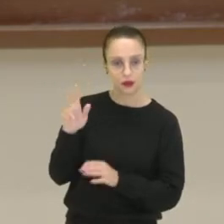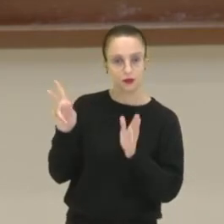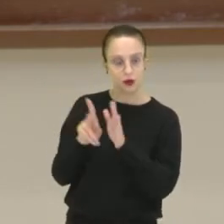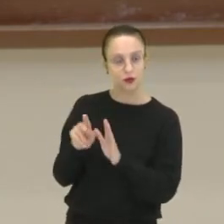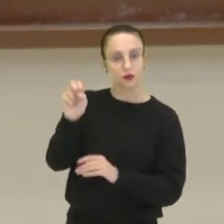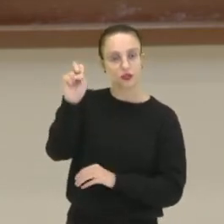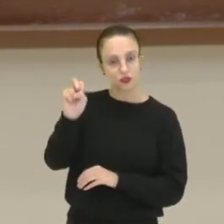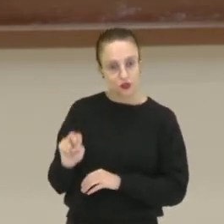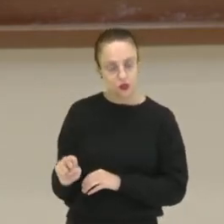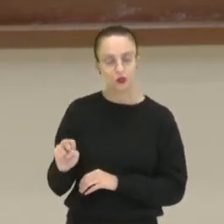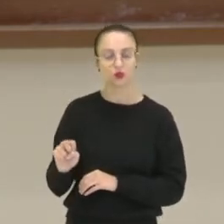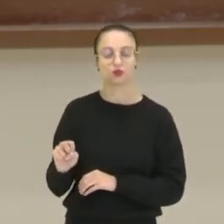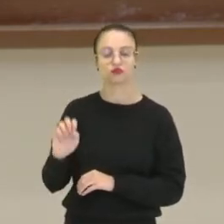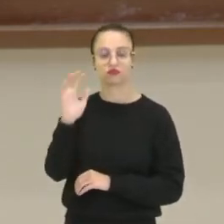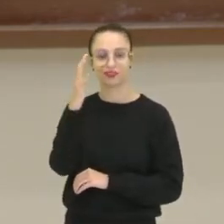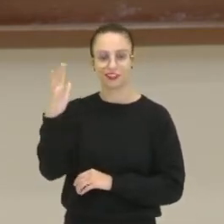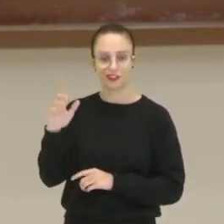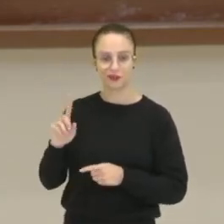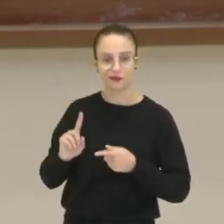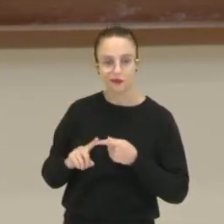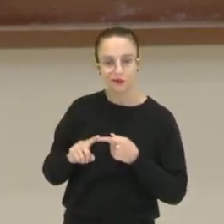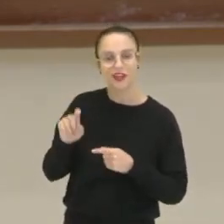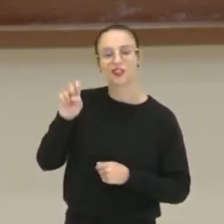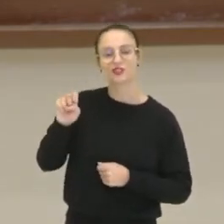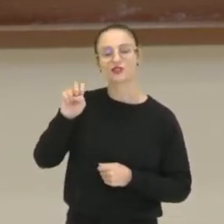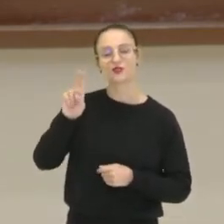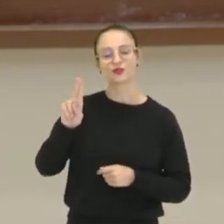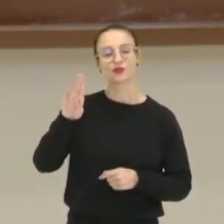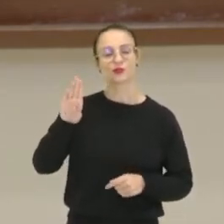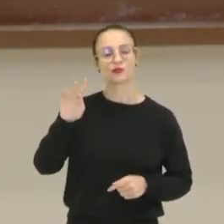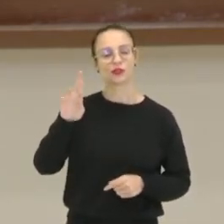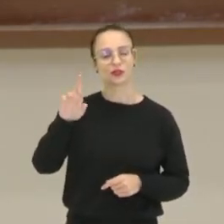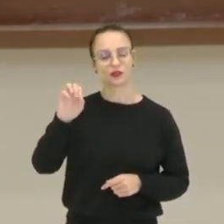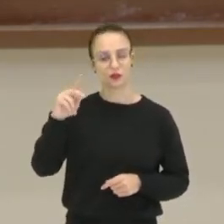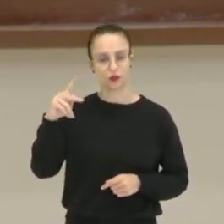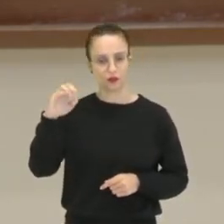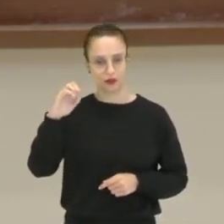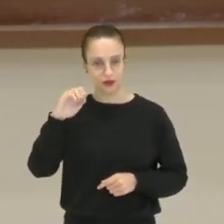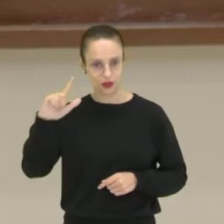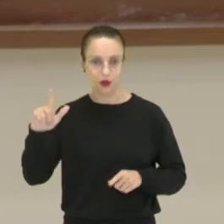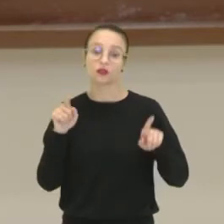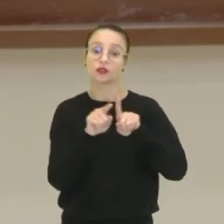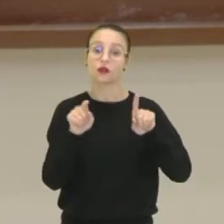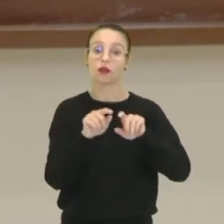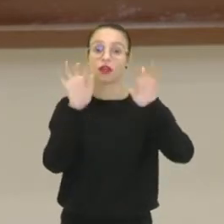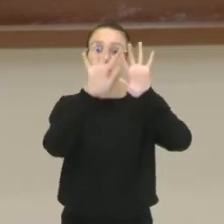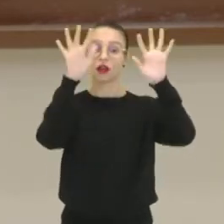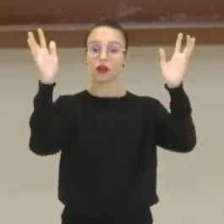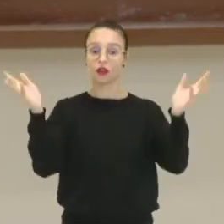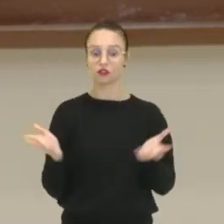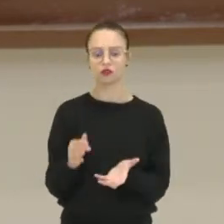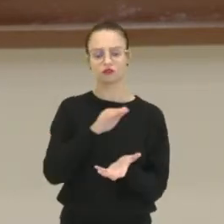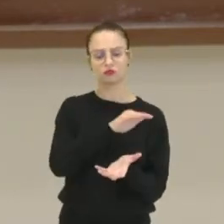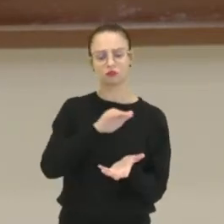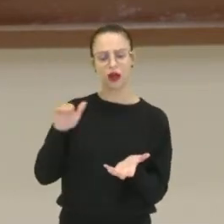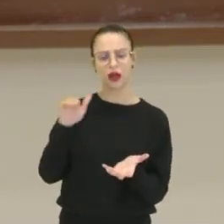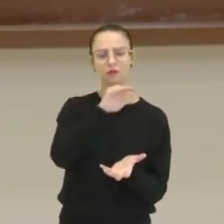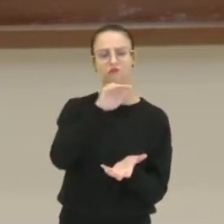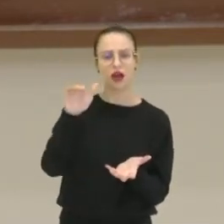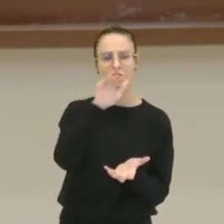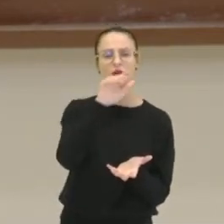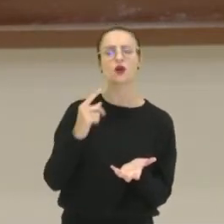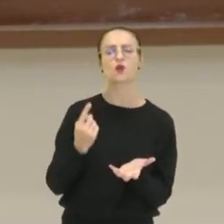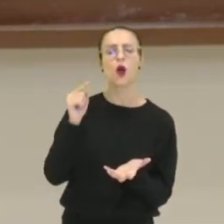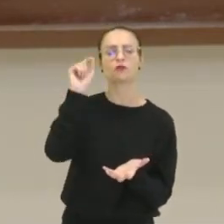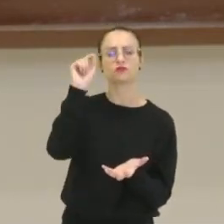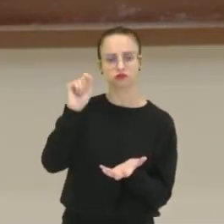clima subtropical e em qual zona térmica ele está localizado para ter essas características que nós falamos. Então vamos ver